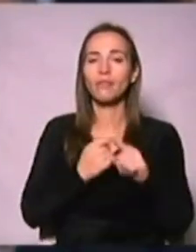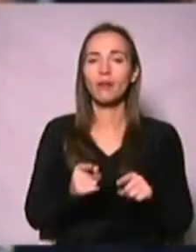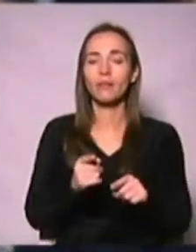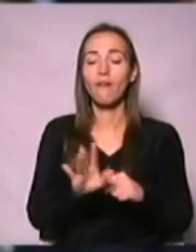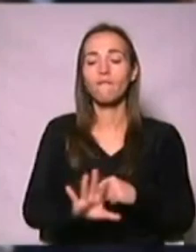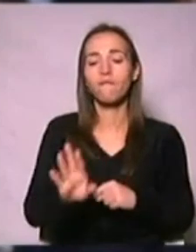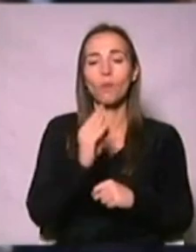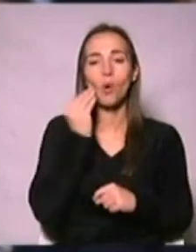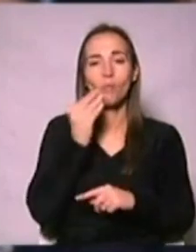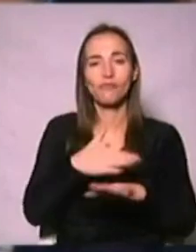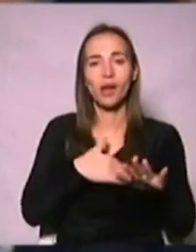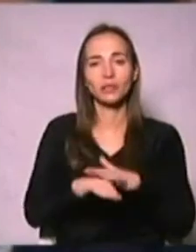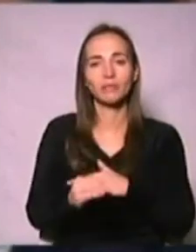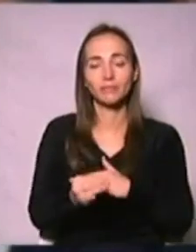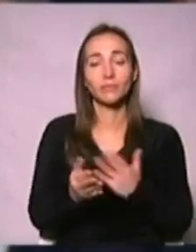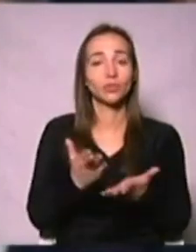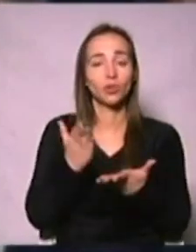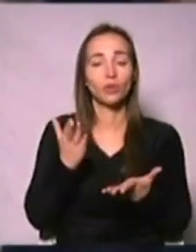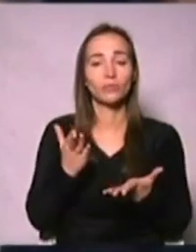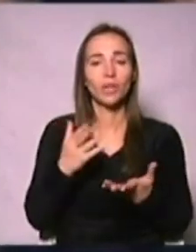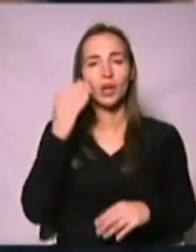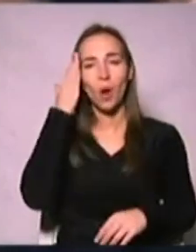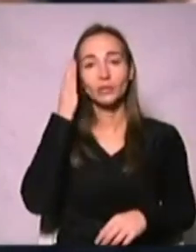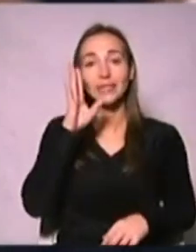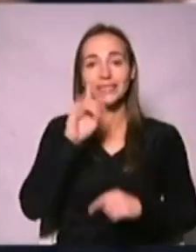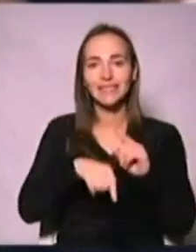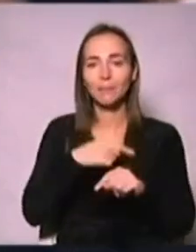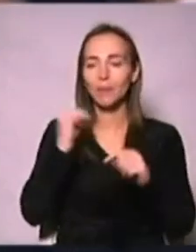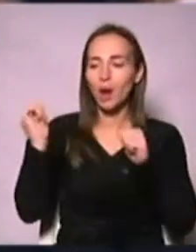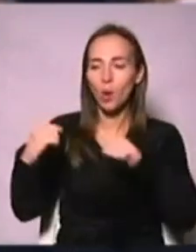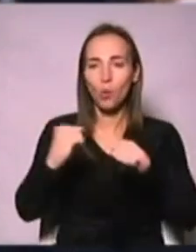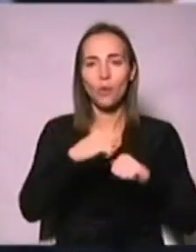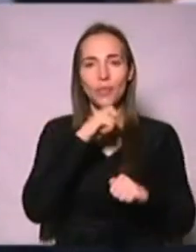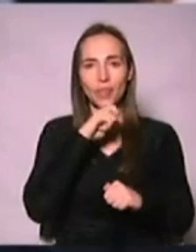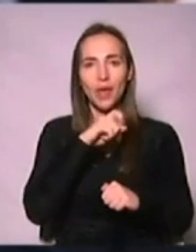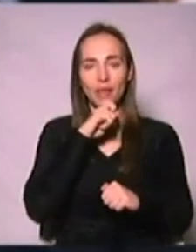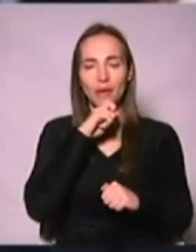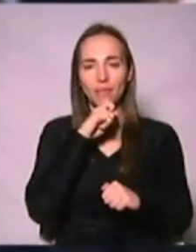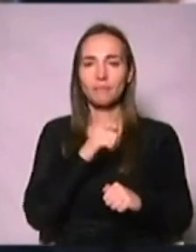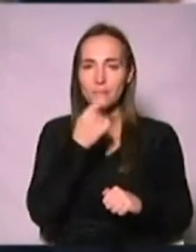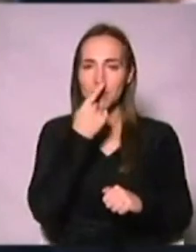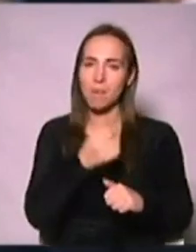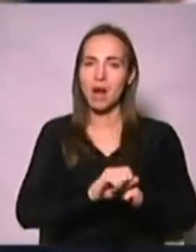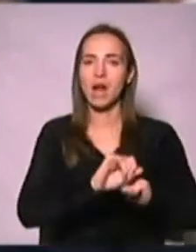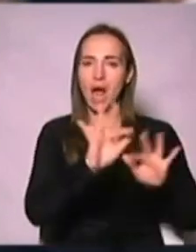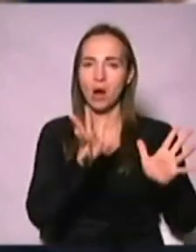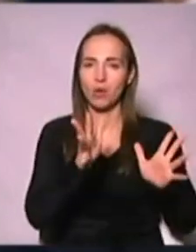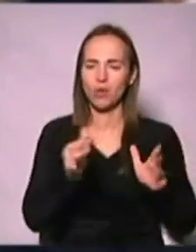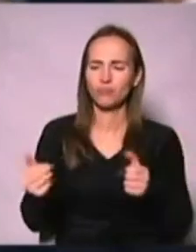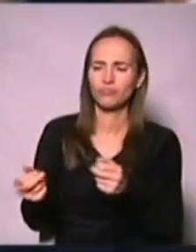fazer o que defende o que sempre que o entendimento é possível e ela é obviamente preferível a